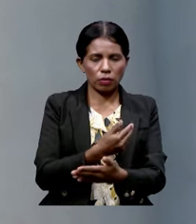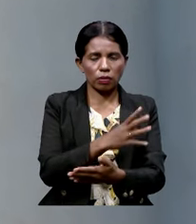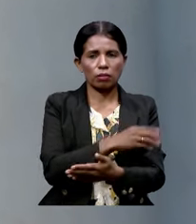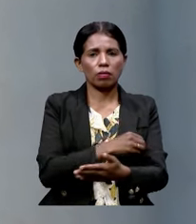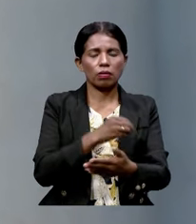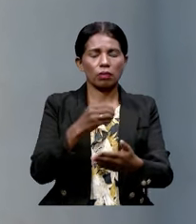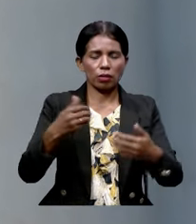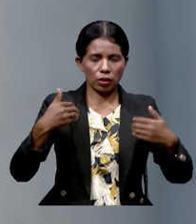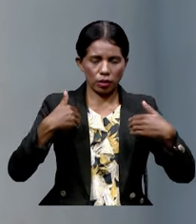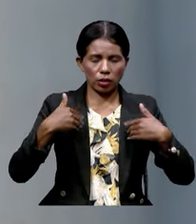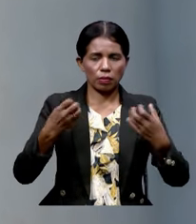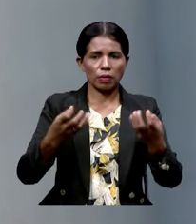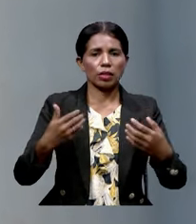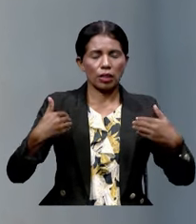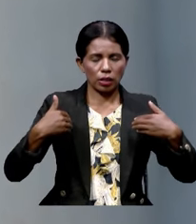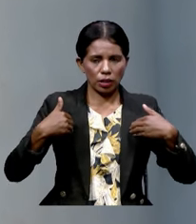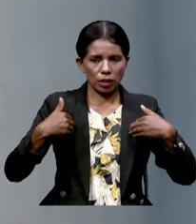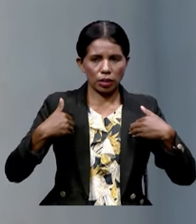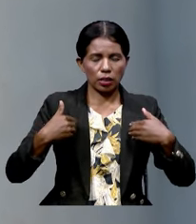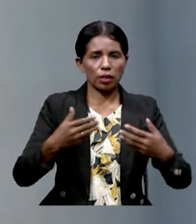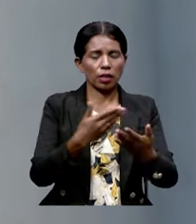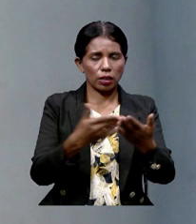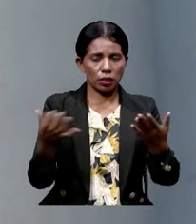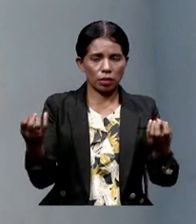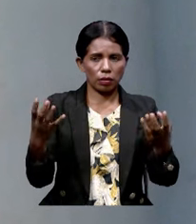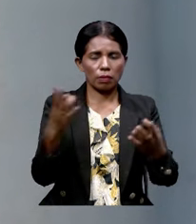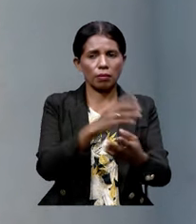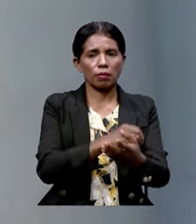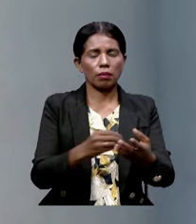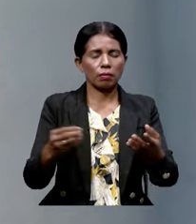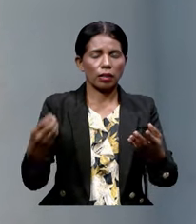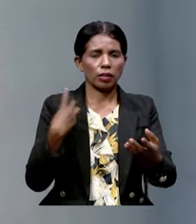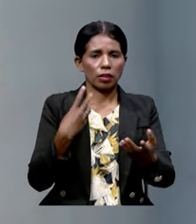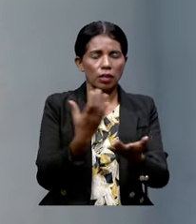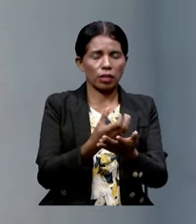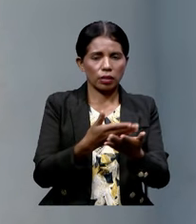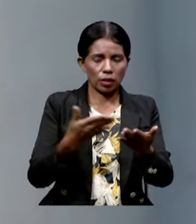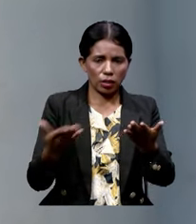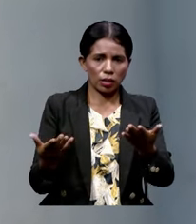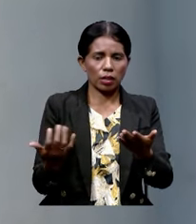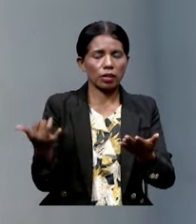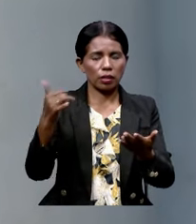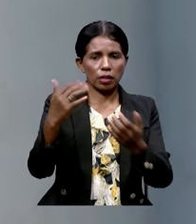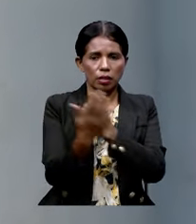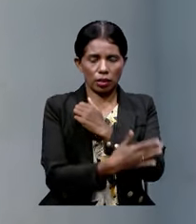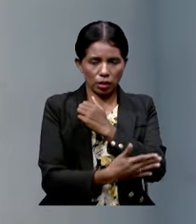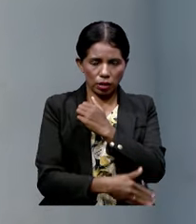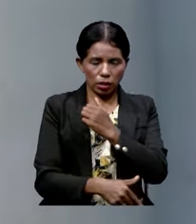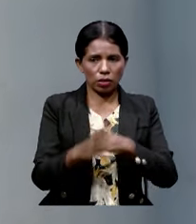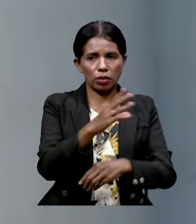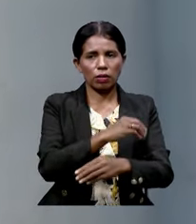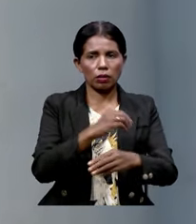diversificado, nebe famoso potência da recurso natural, sira hija italiana nação,